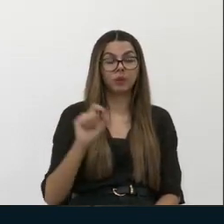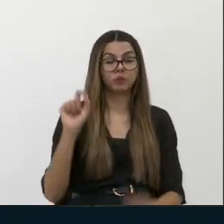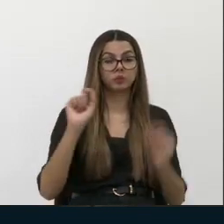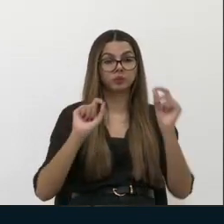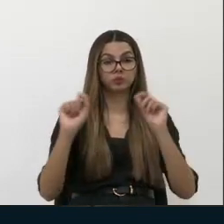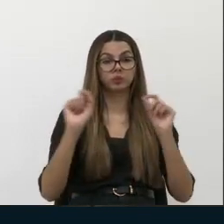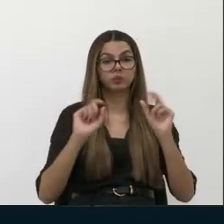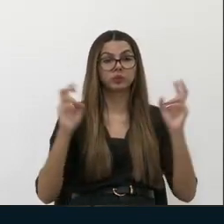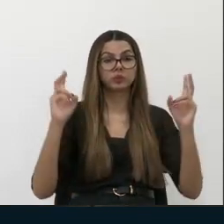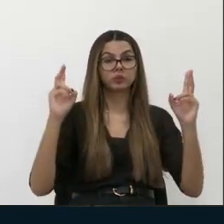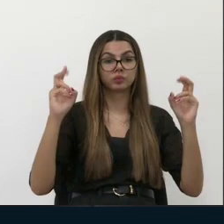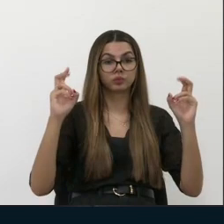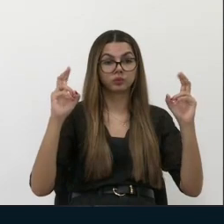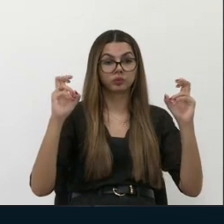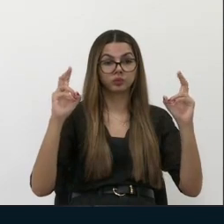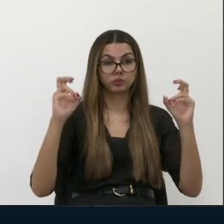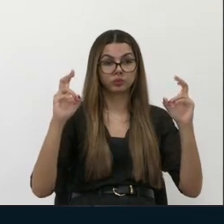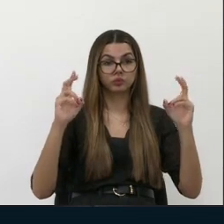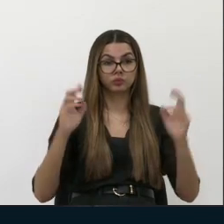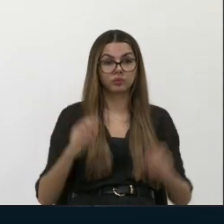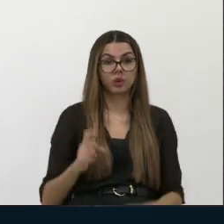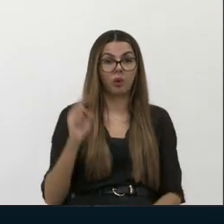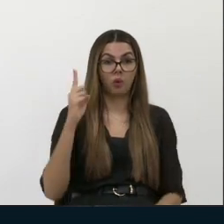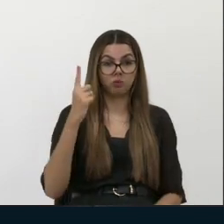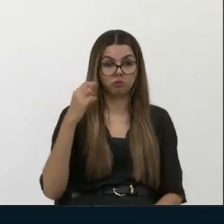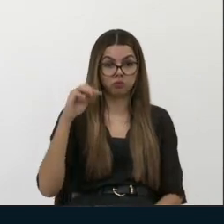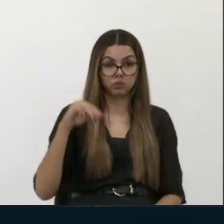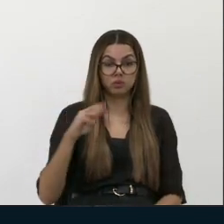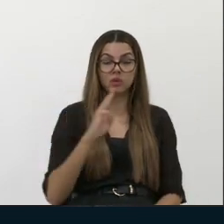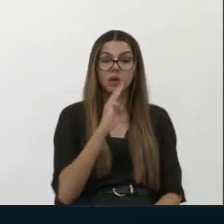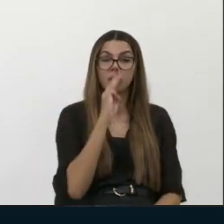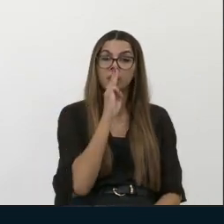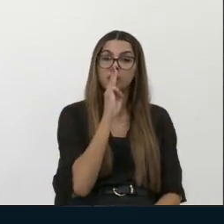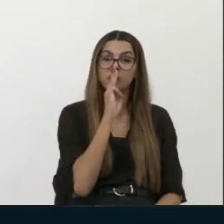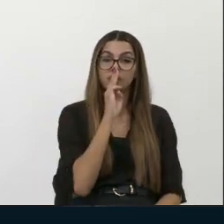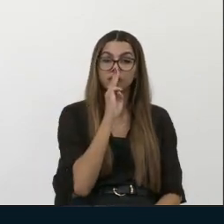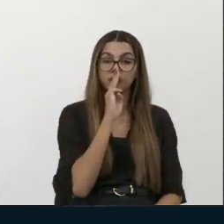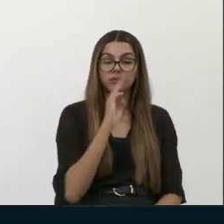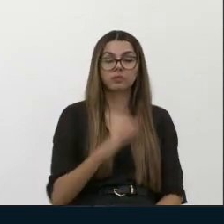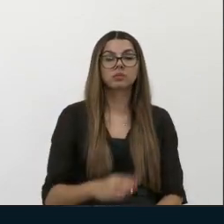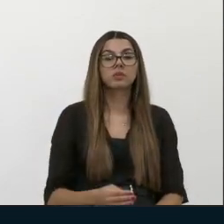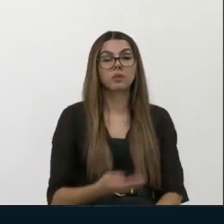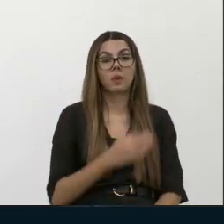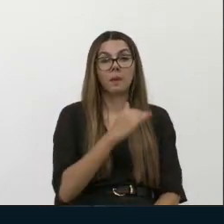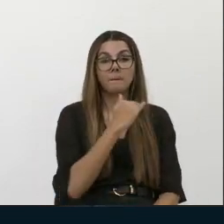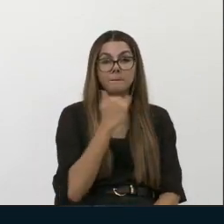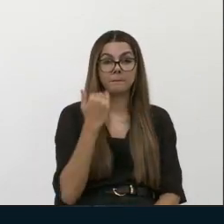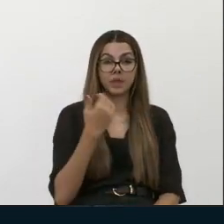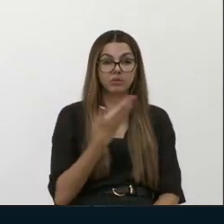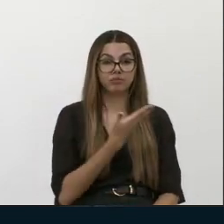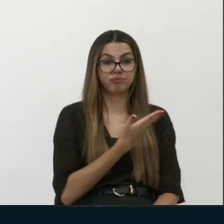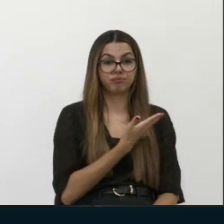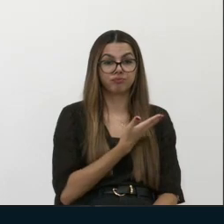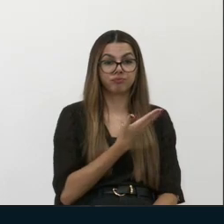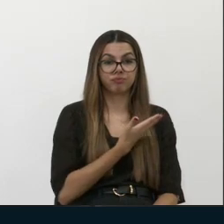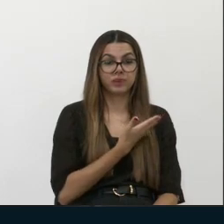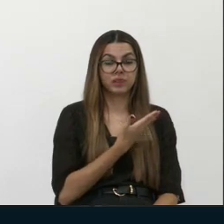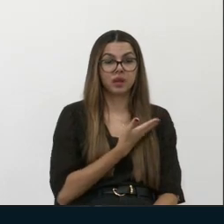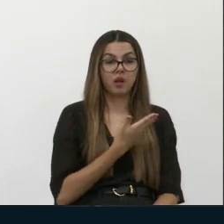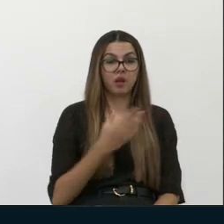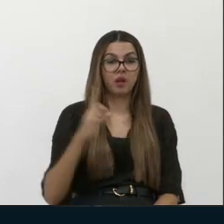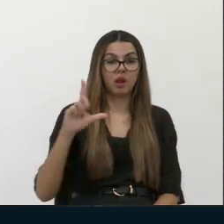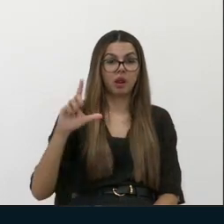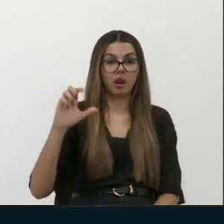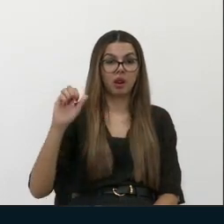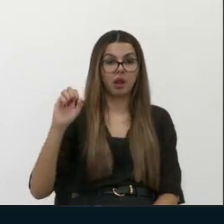de algum assunto, um minuto de silêncio na morte do meu amigo Manuel Dionísio Pelé Bisuteiro,